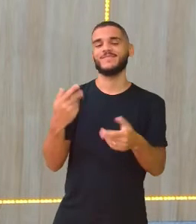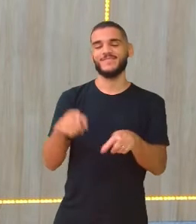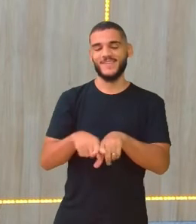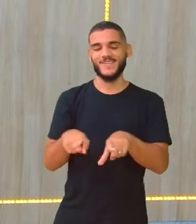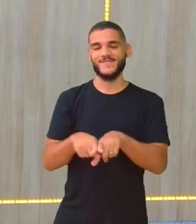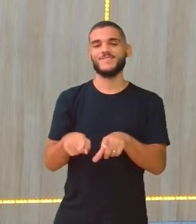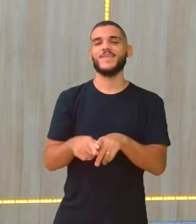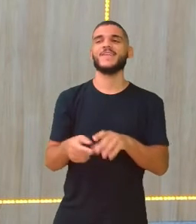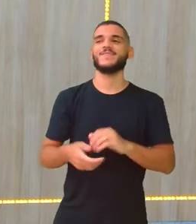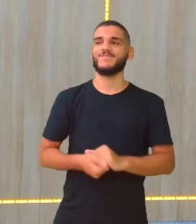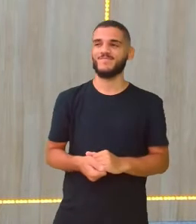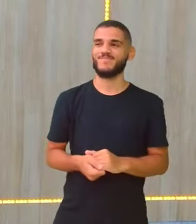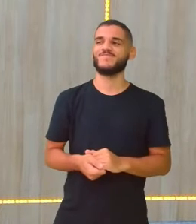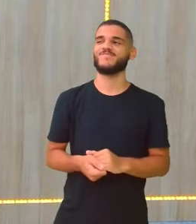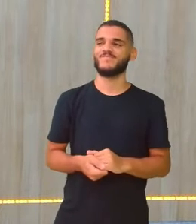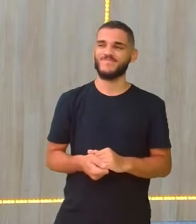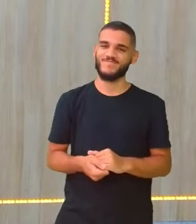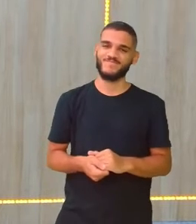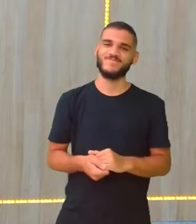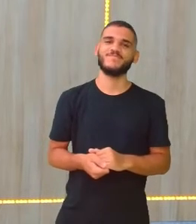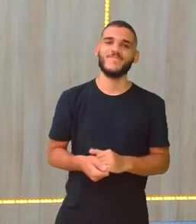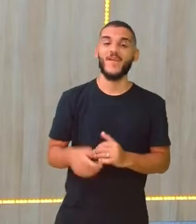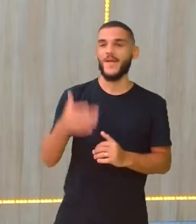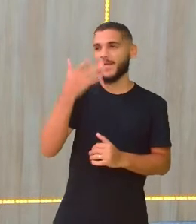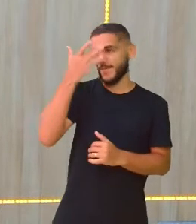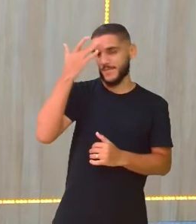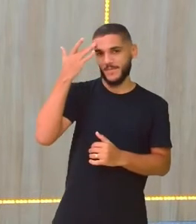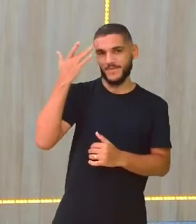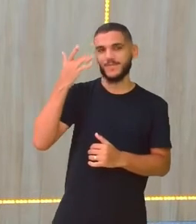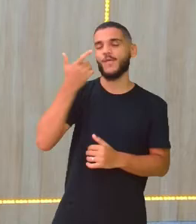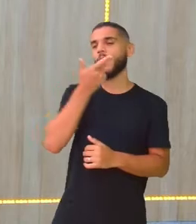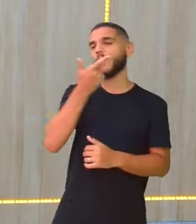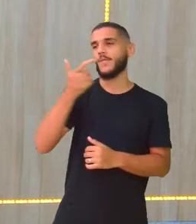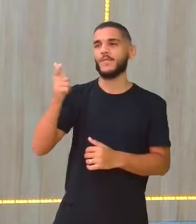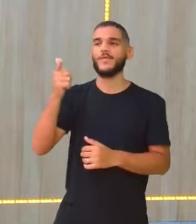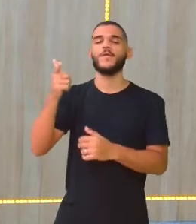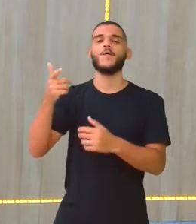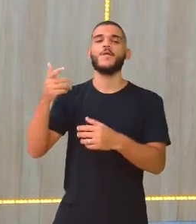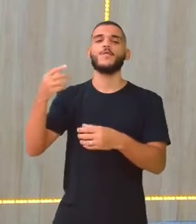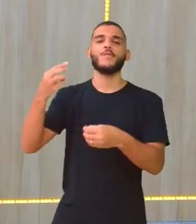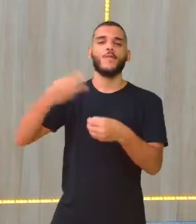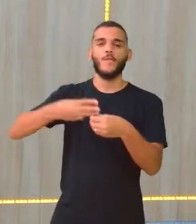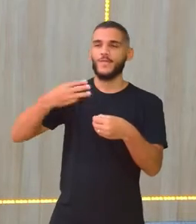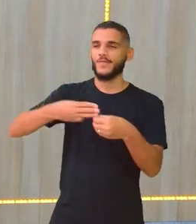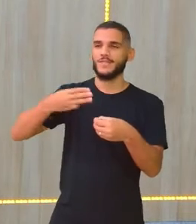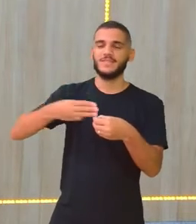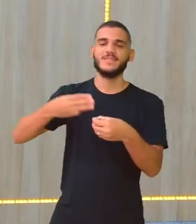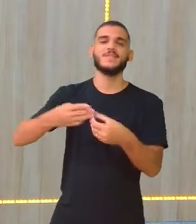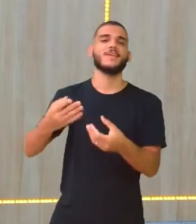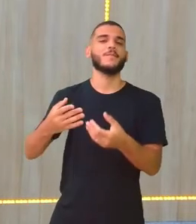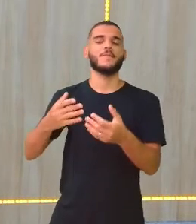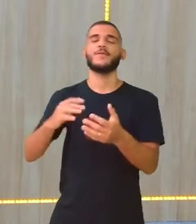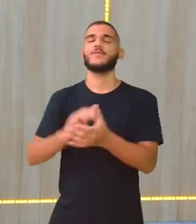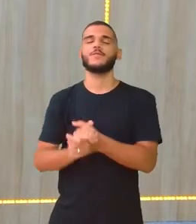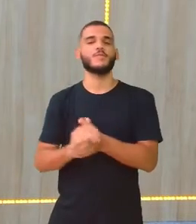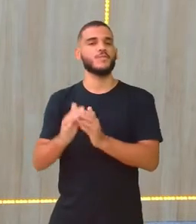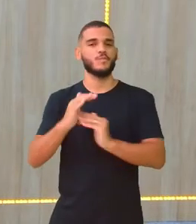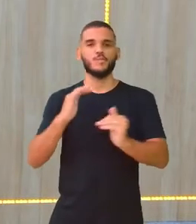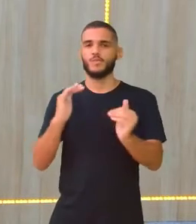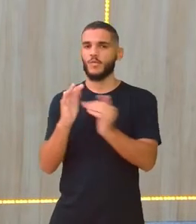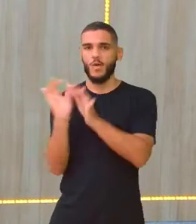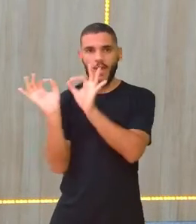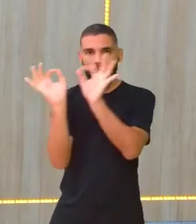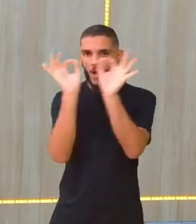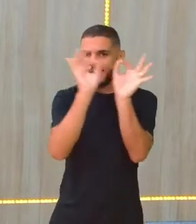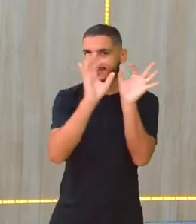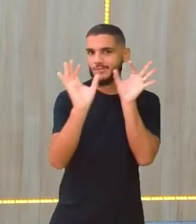da nossa aula. Pessoal aí de São Lourenço, Camaragibe, Jaboatão, Olinda, Paulista, tudo ligado na gente